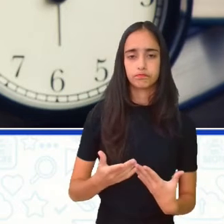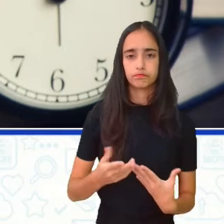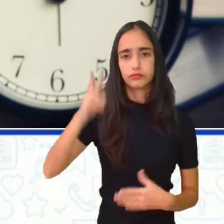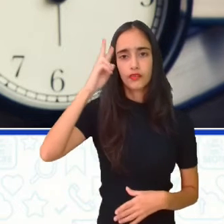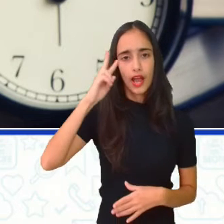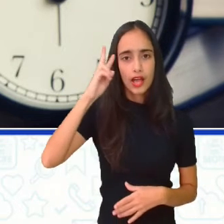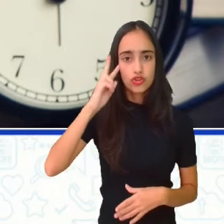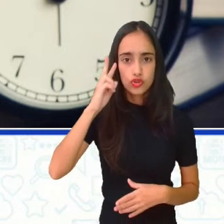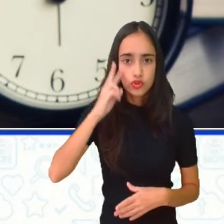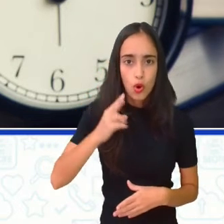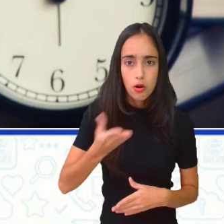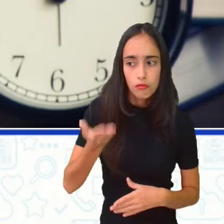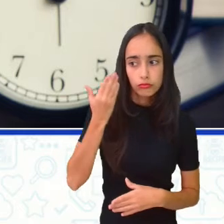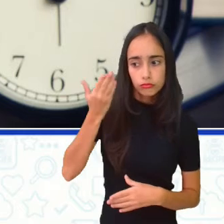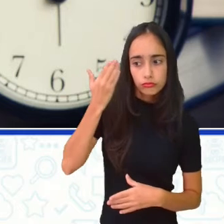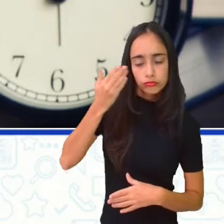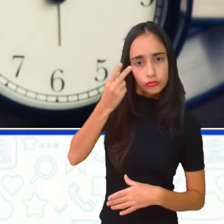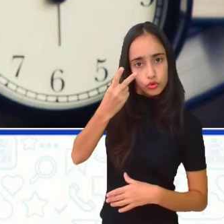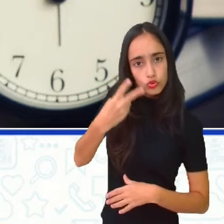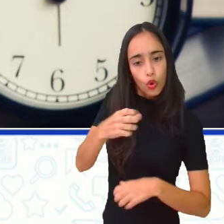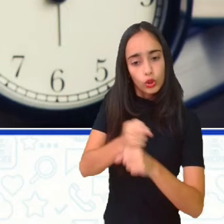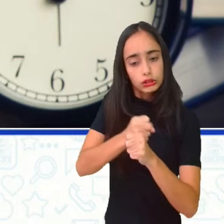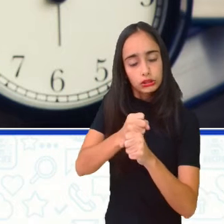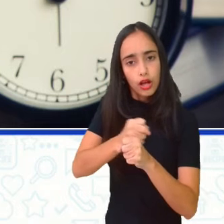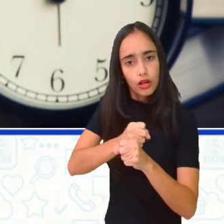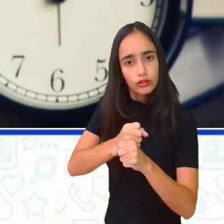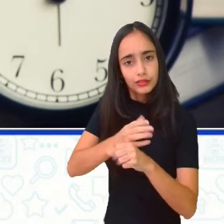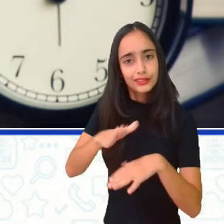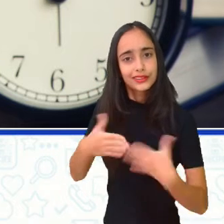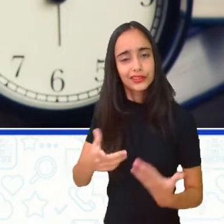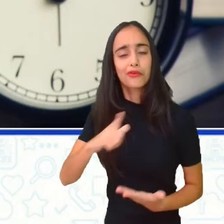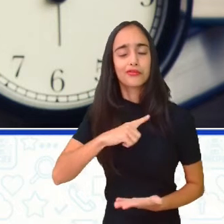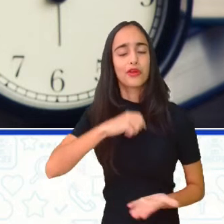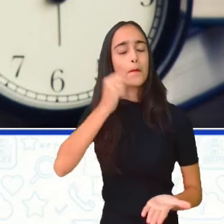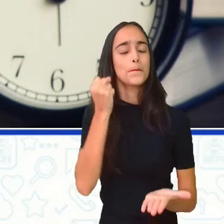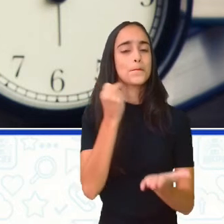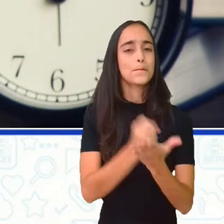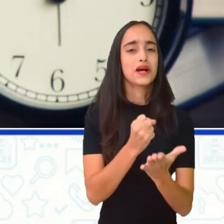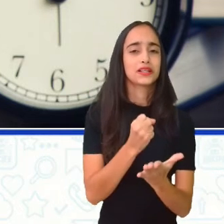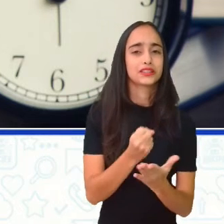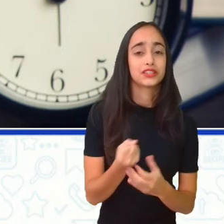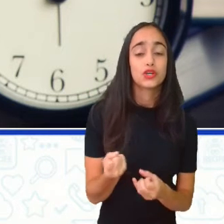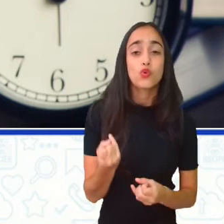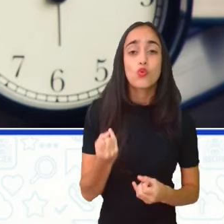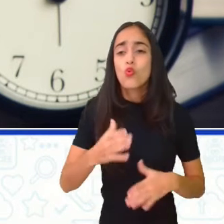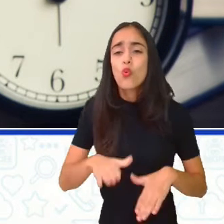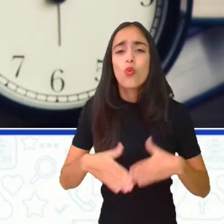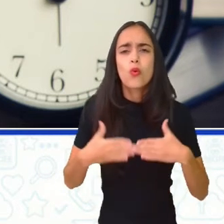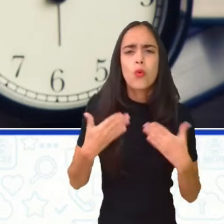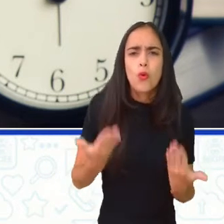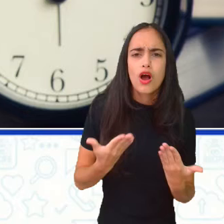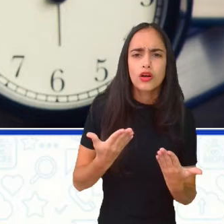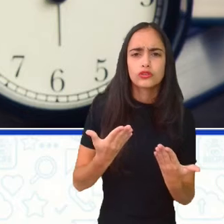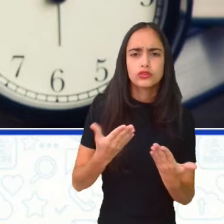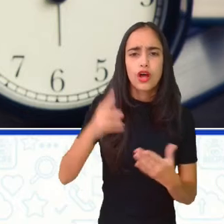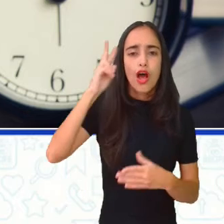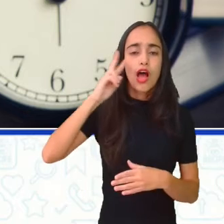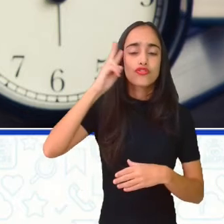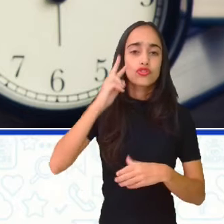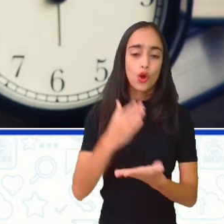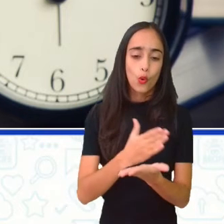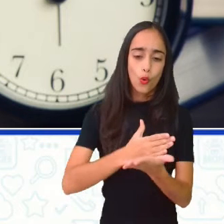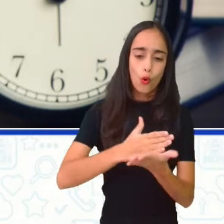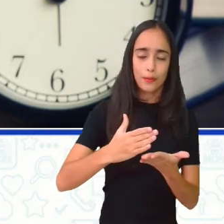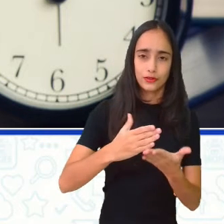marcação de tempo de quando essa história começou, tá? E ela é de forma cronológica. O tempo pode ser cronológico ou